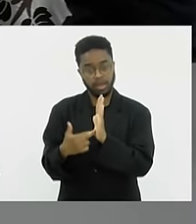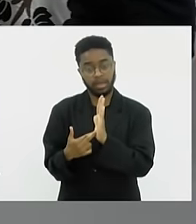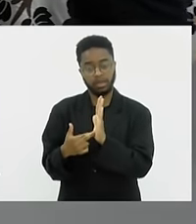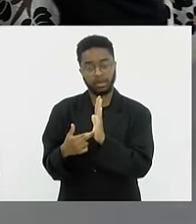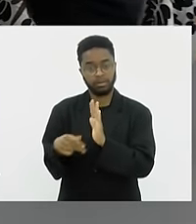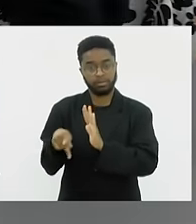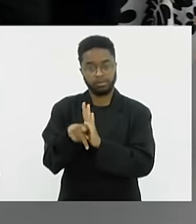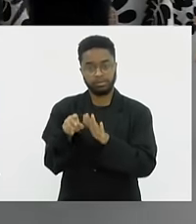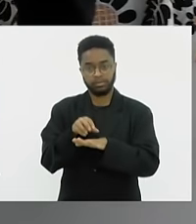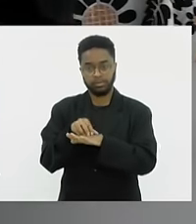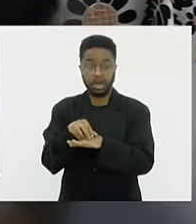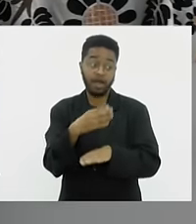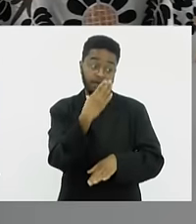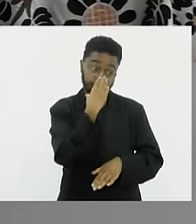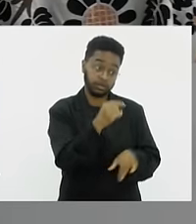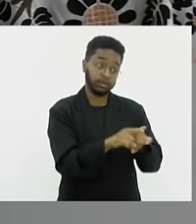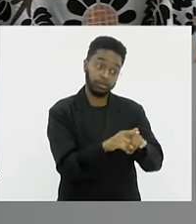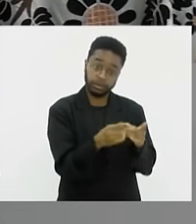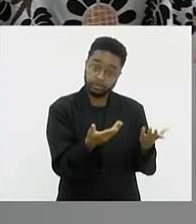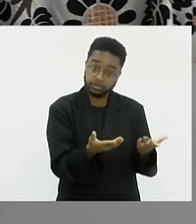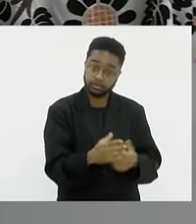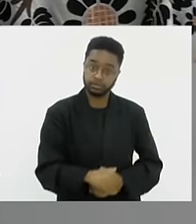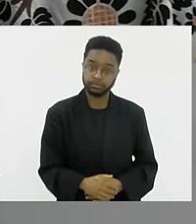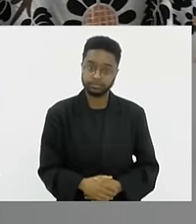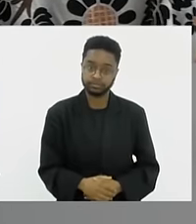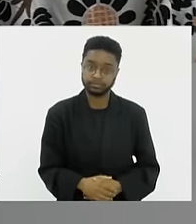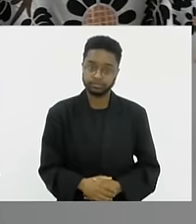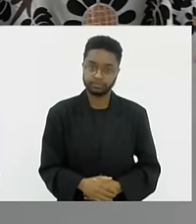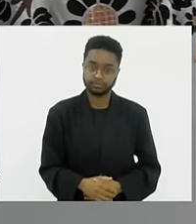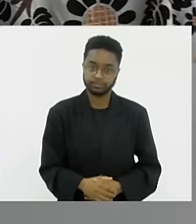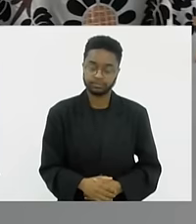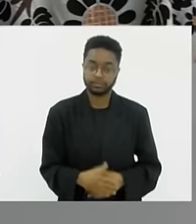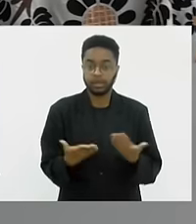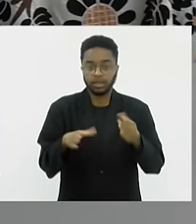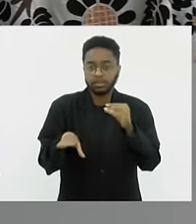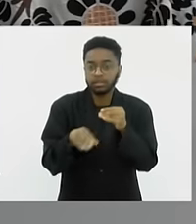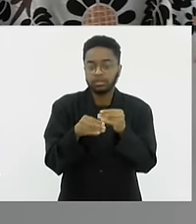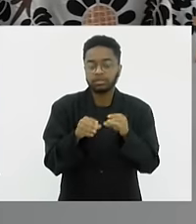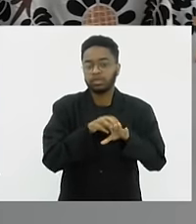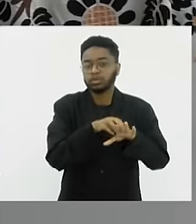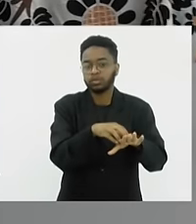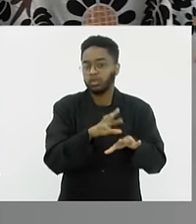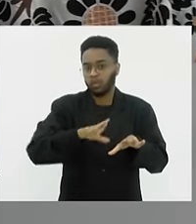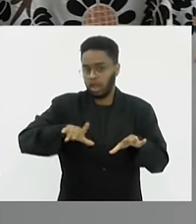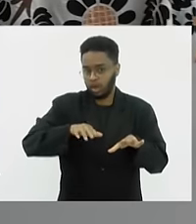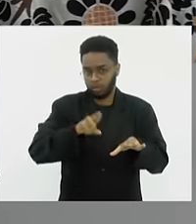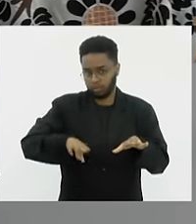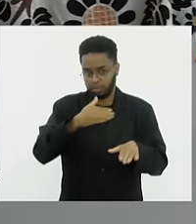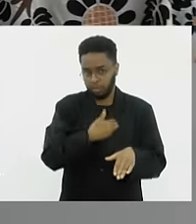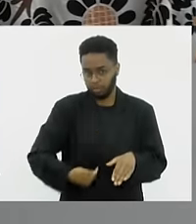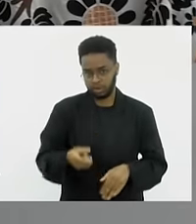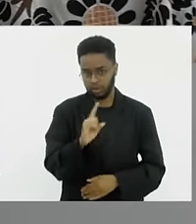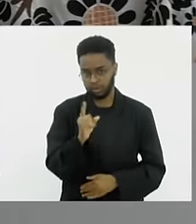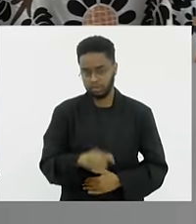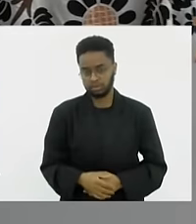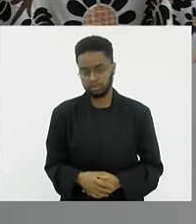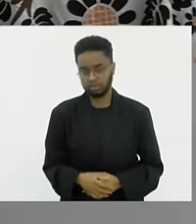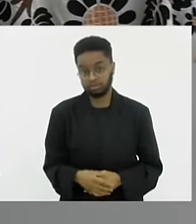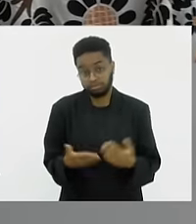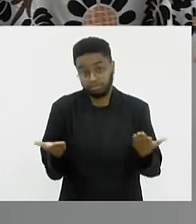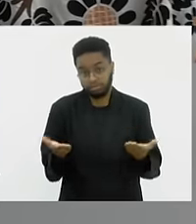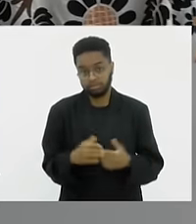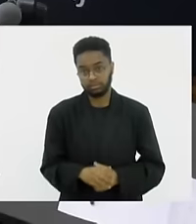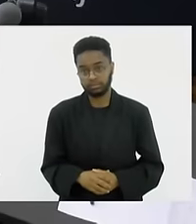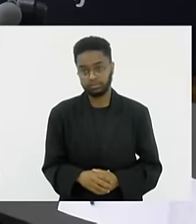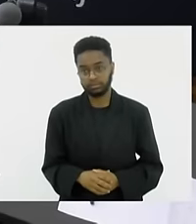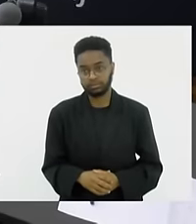rege o transporte regular... Eu vou até deixar transporte complementar não é utilidade pública? Também é utilidade pública. Mas os